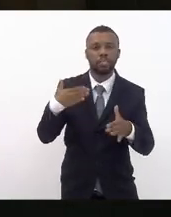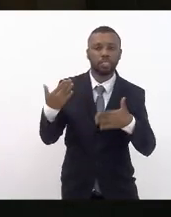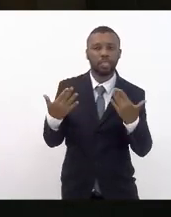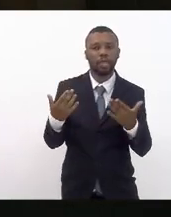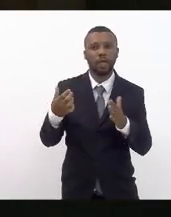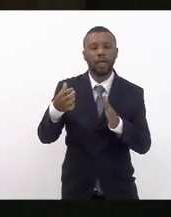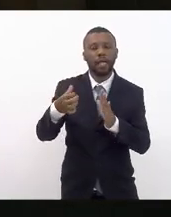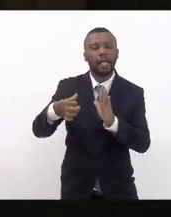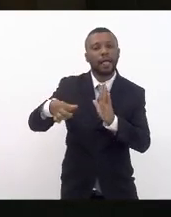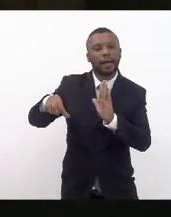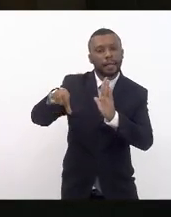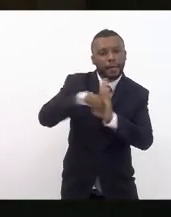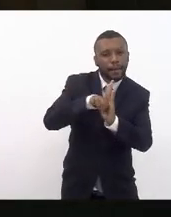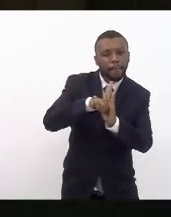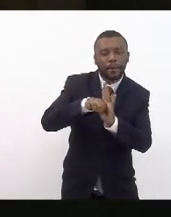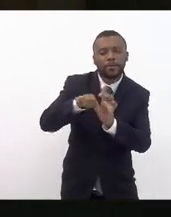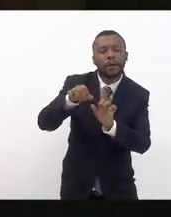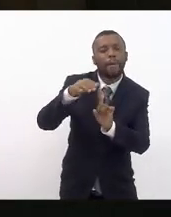de pedofilia,